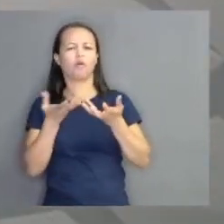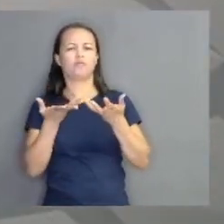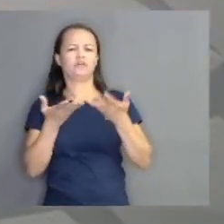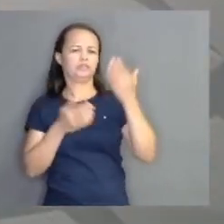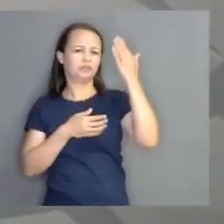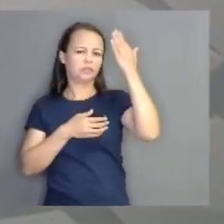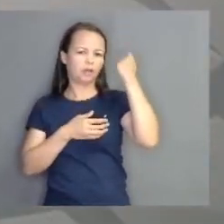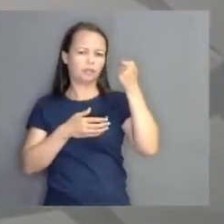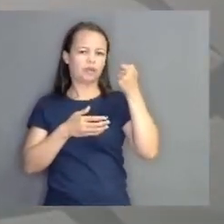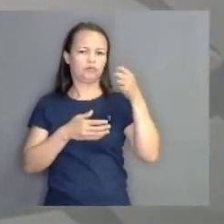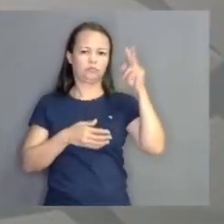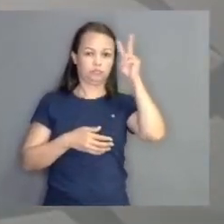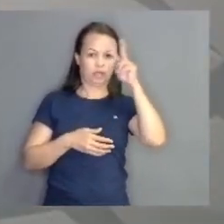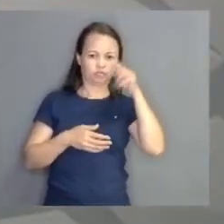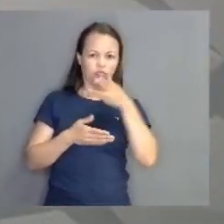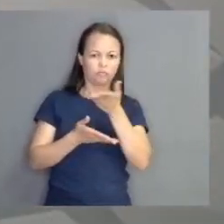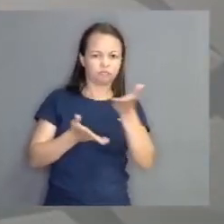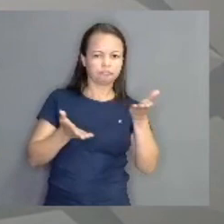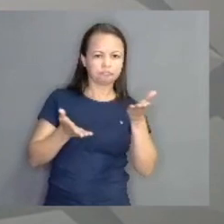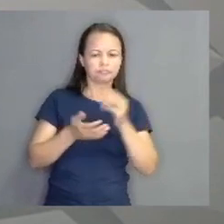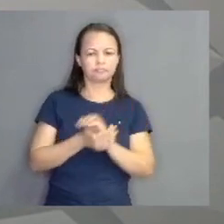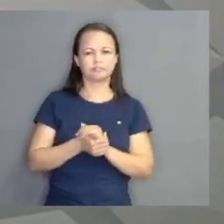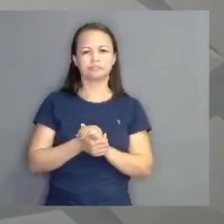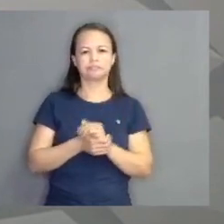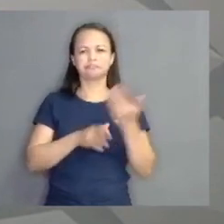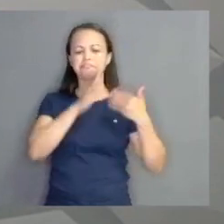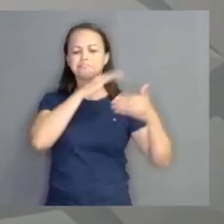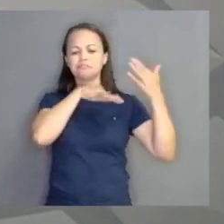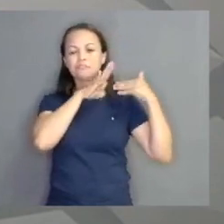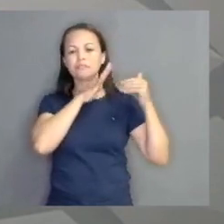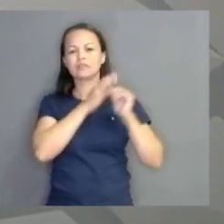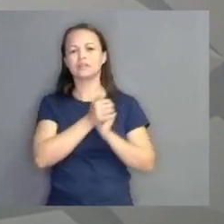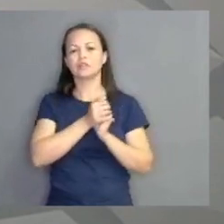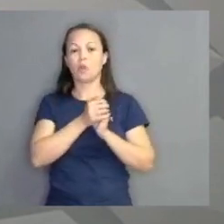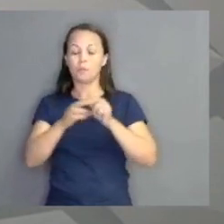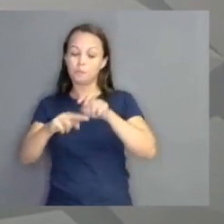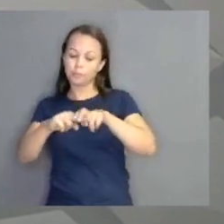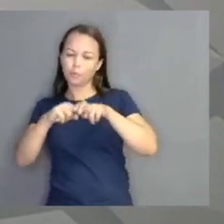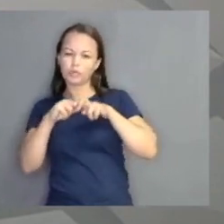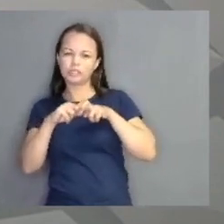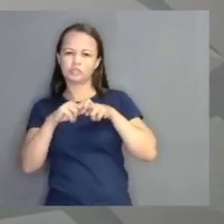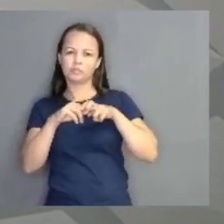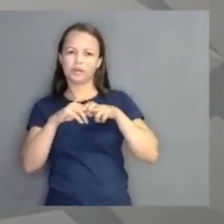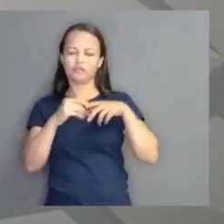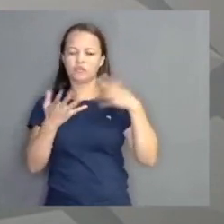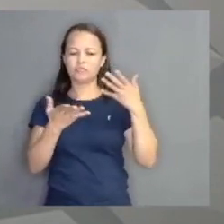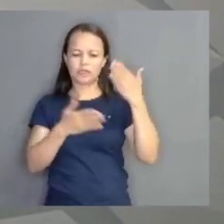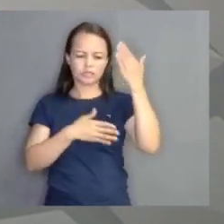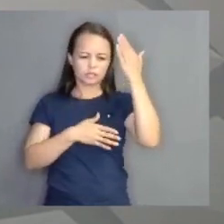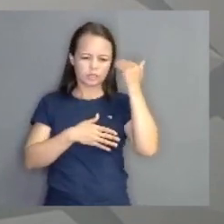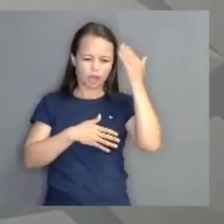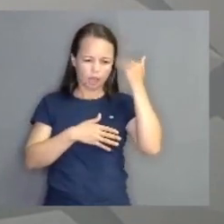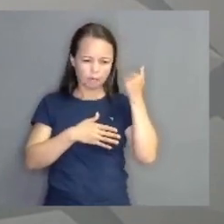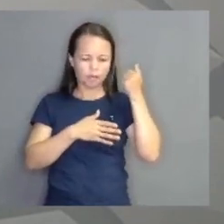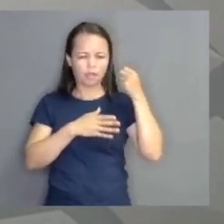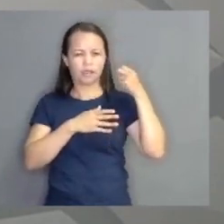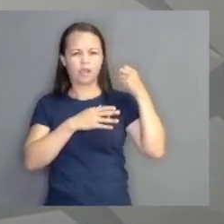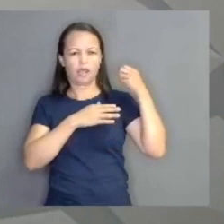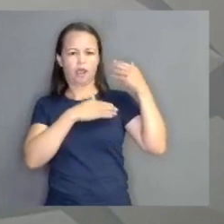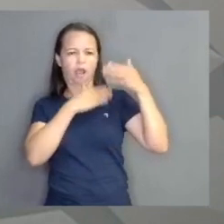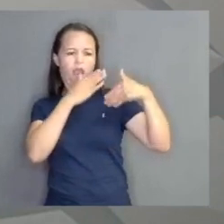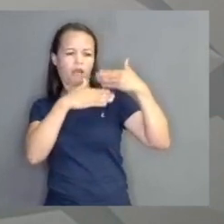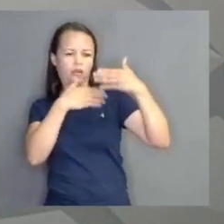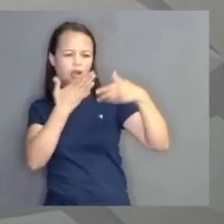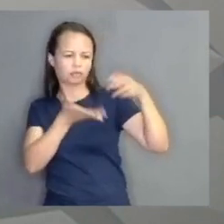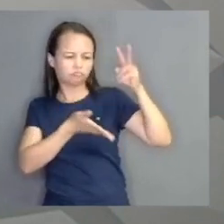deles? Por isso que, para você resgatar a história, existe toda